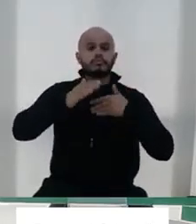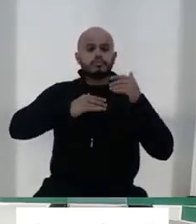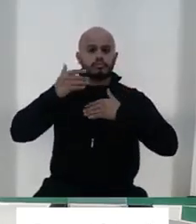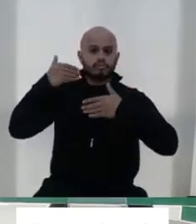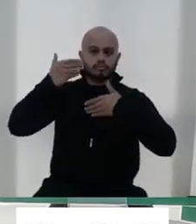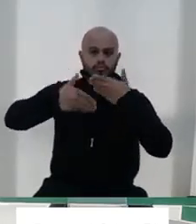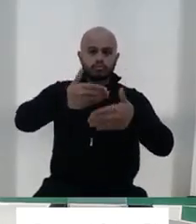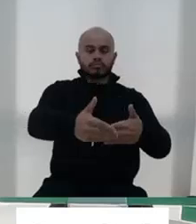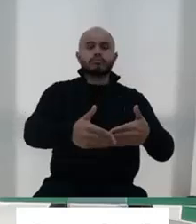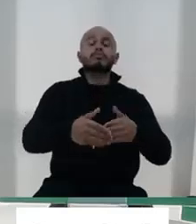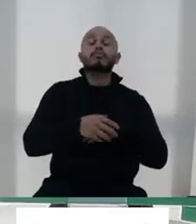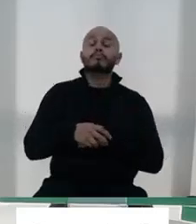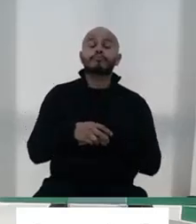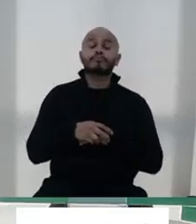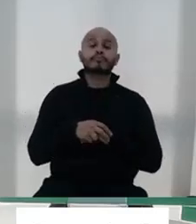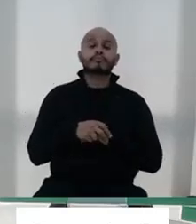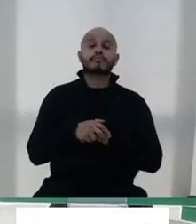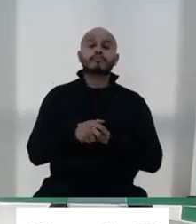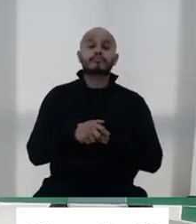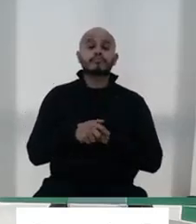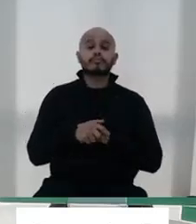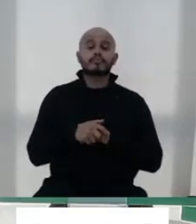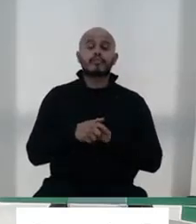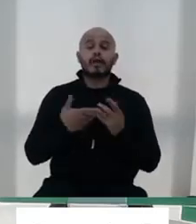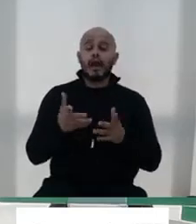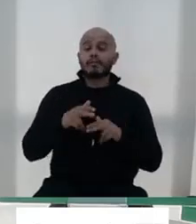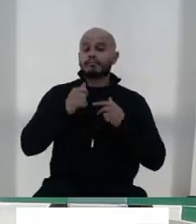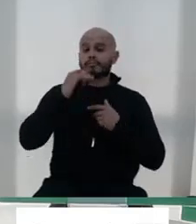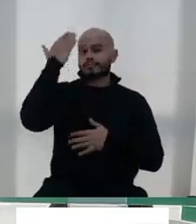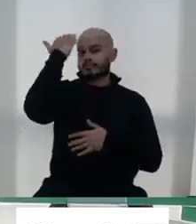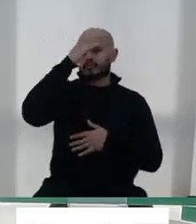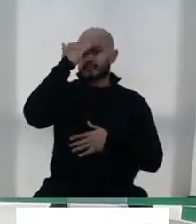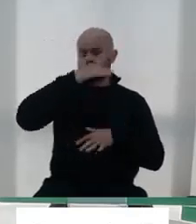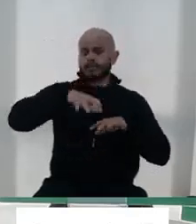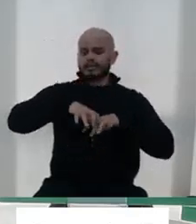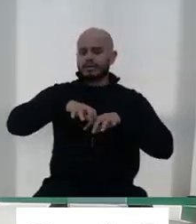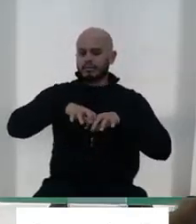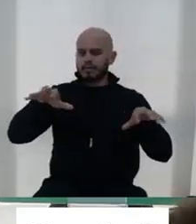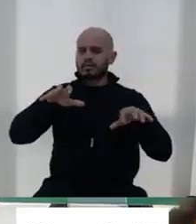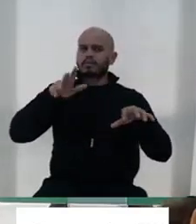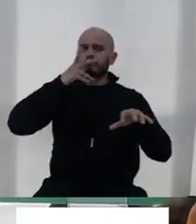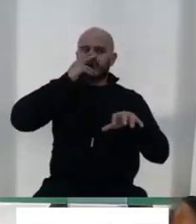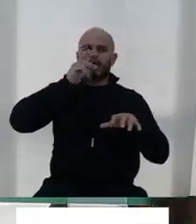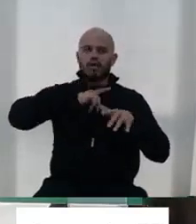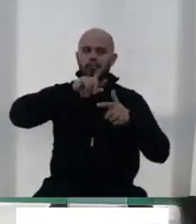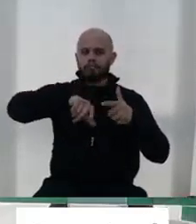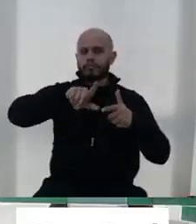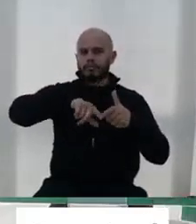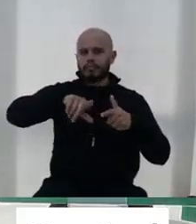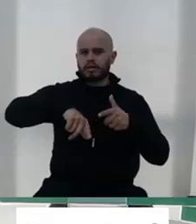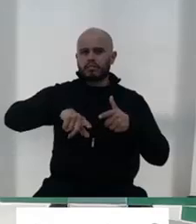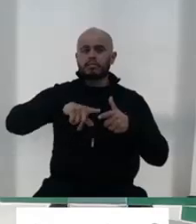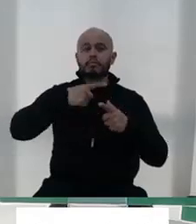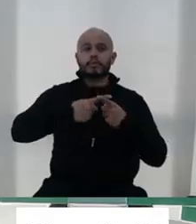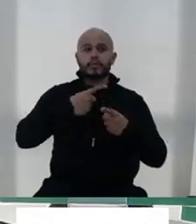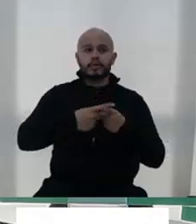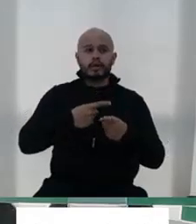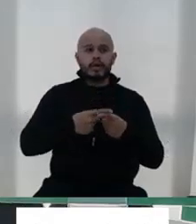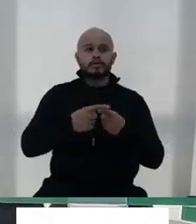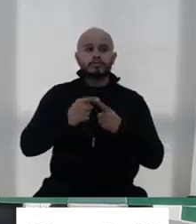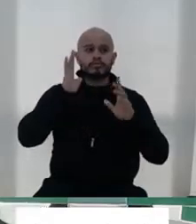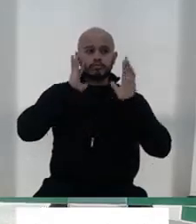Fazenda Pública, e a gente entendeu essa separação como bastante problemática, né? Primeiro porque ela apequena